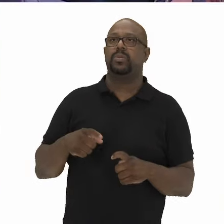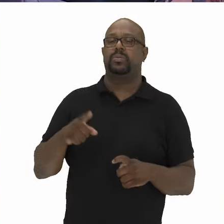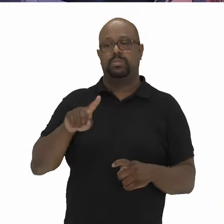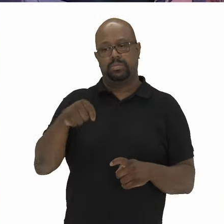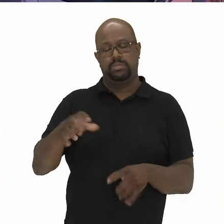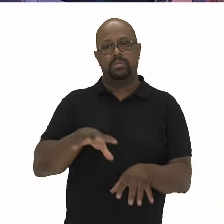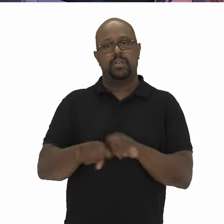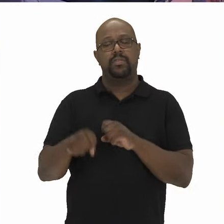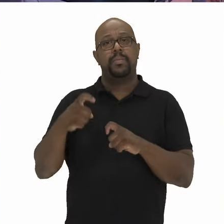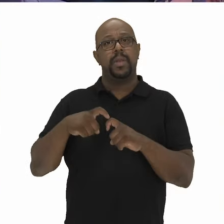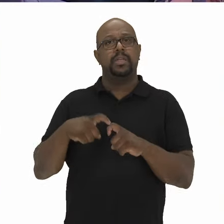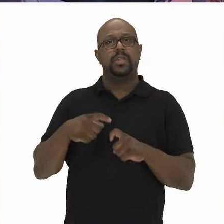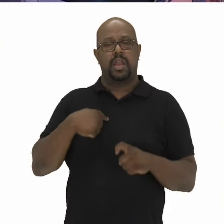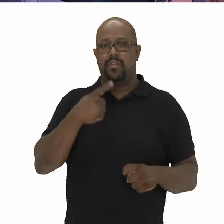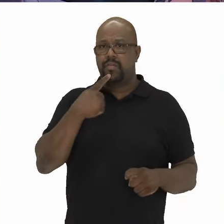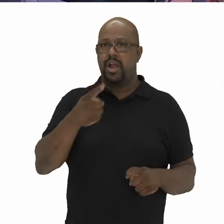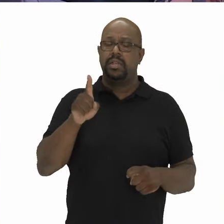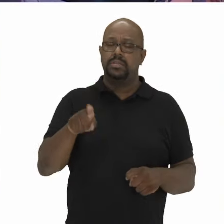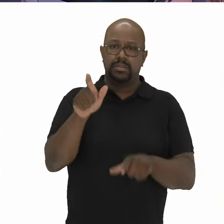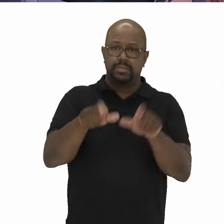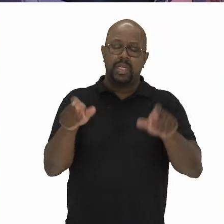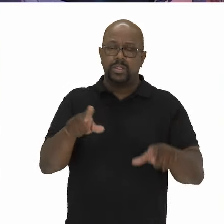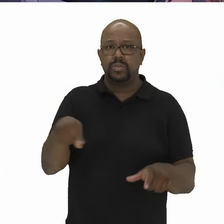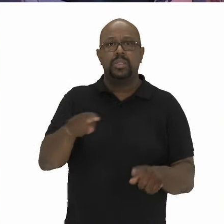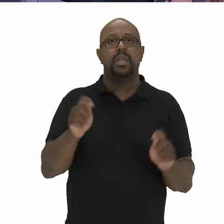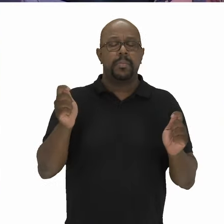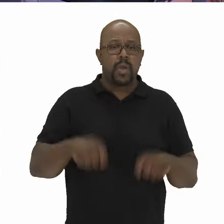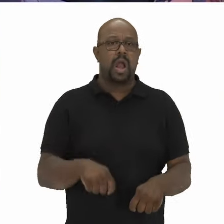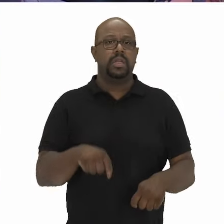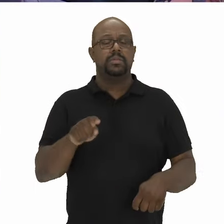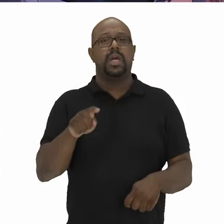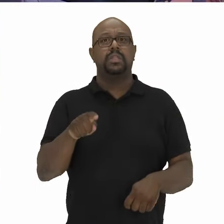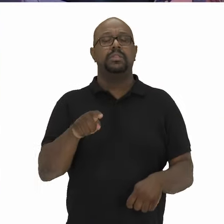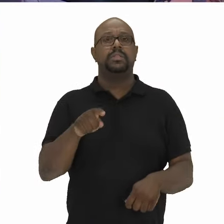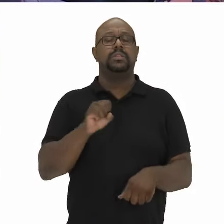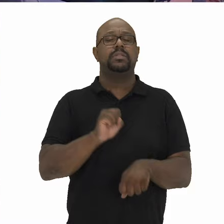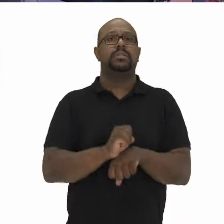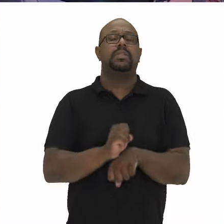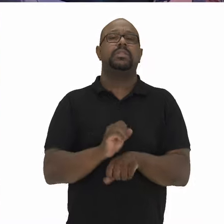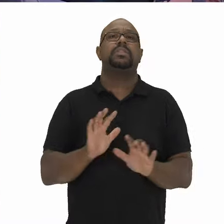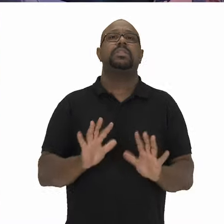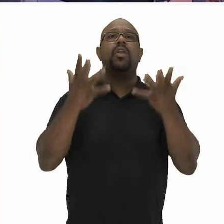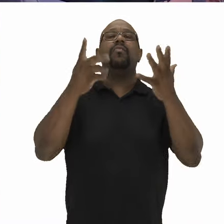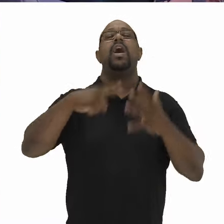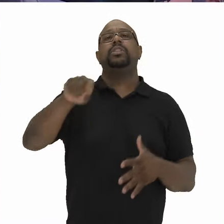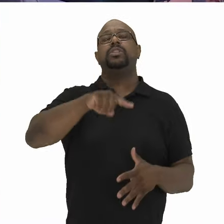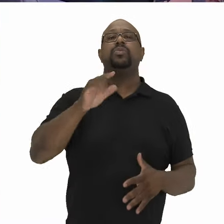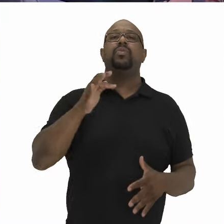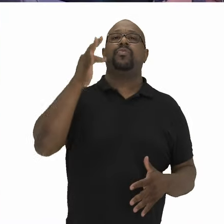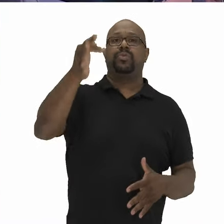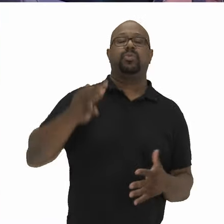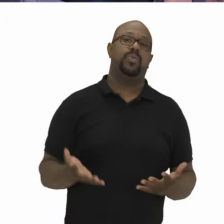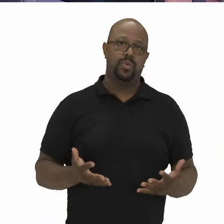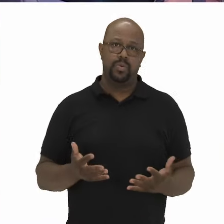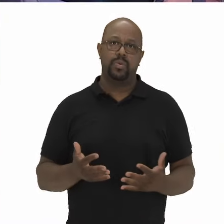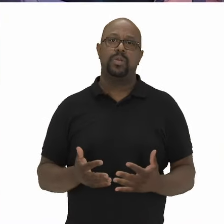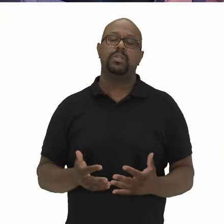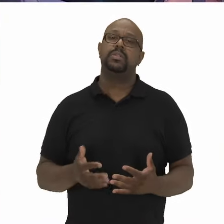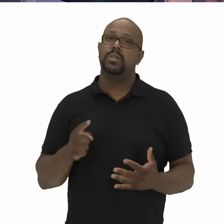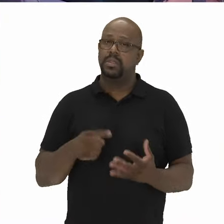né que são são médicos E aí eu digo que são essas pessoas que podem estar deixando de salvar a gente no futuro né